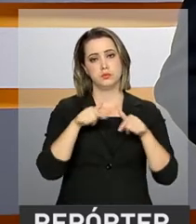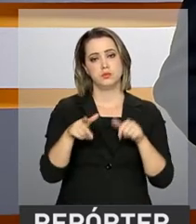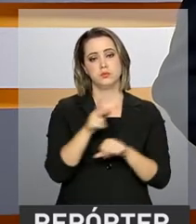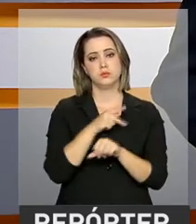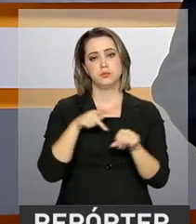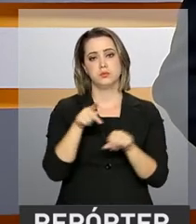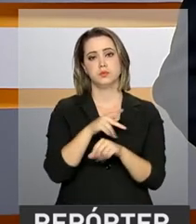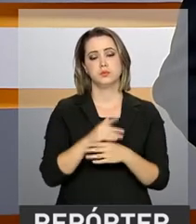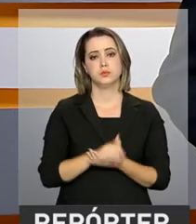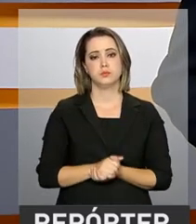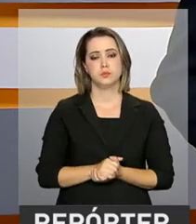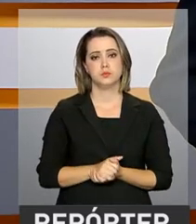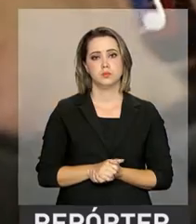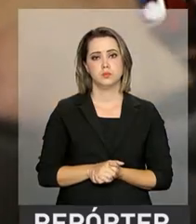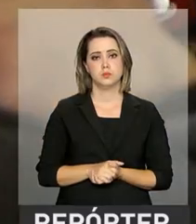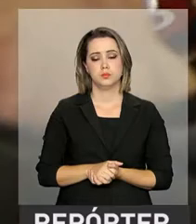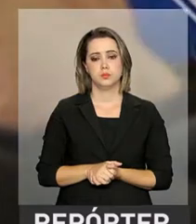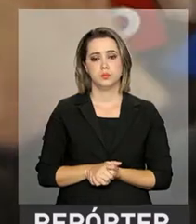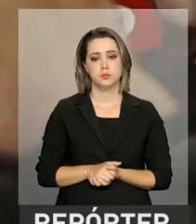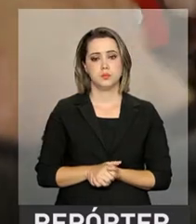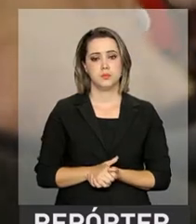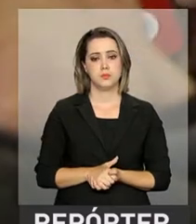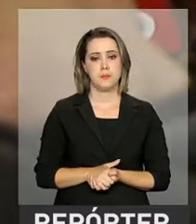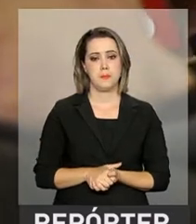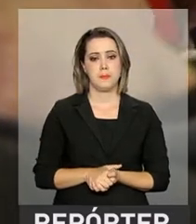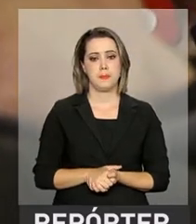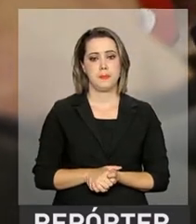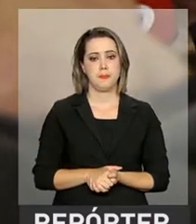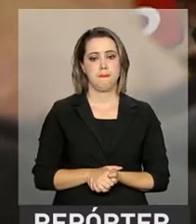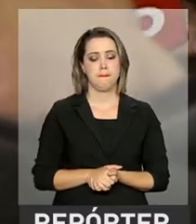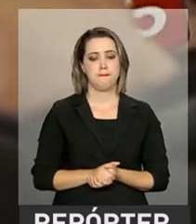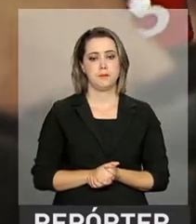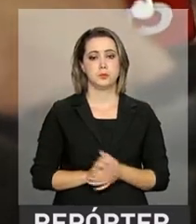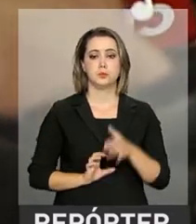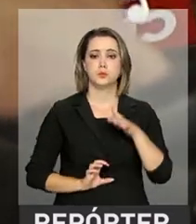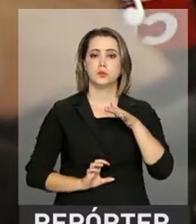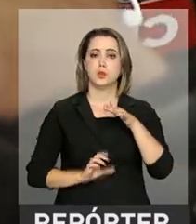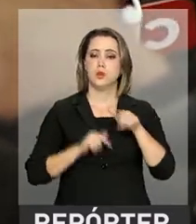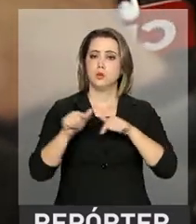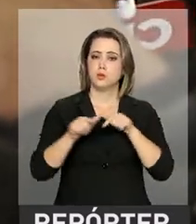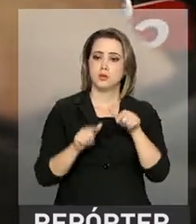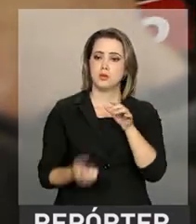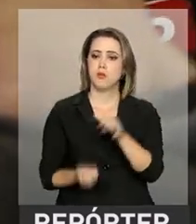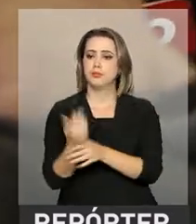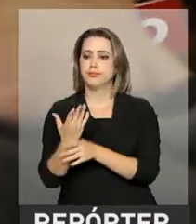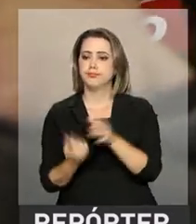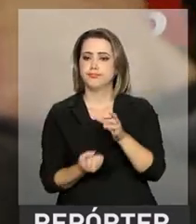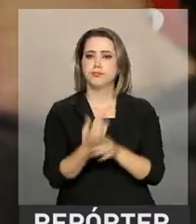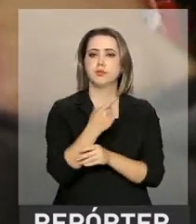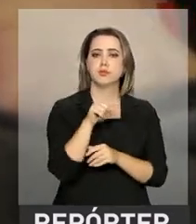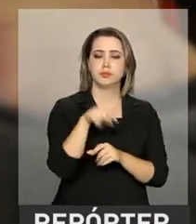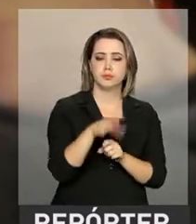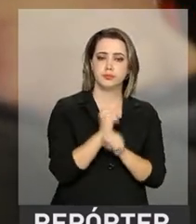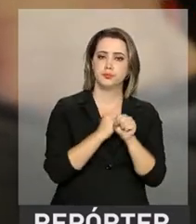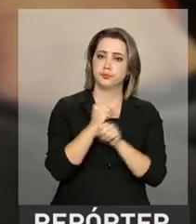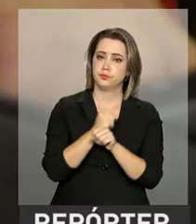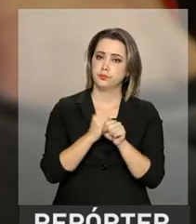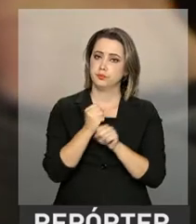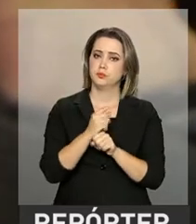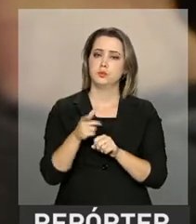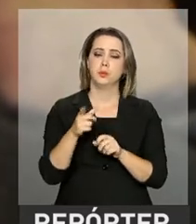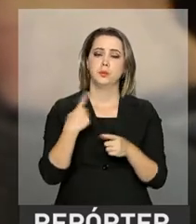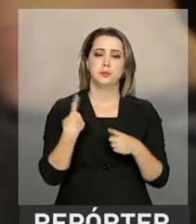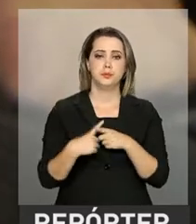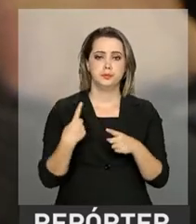empregos no país as empresas estão se recuperando e vamos recuperar esse ano devido